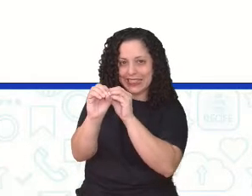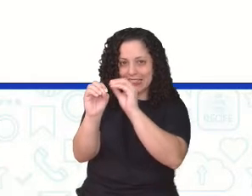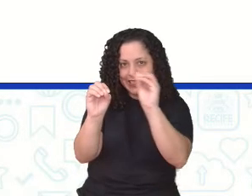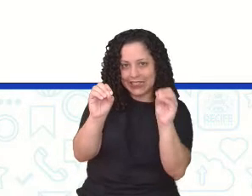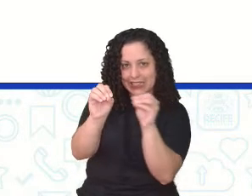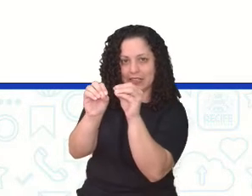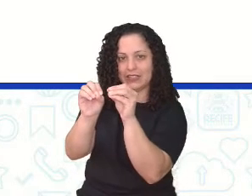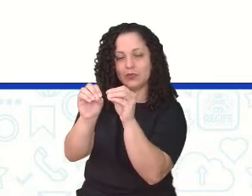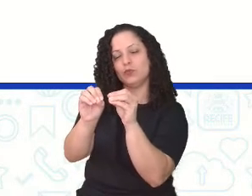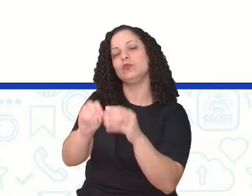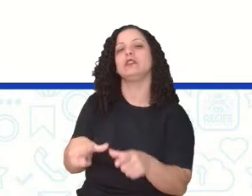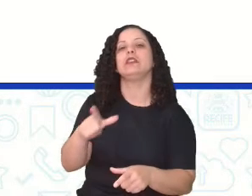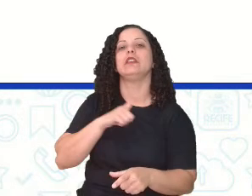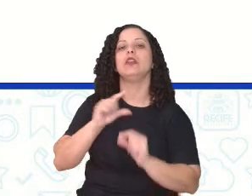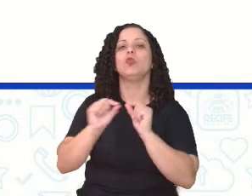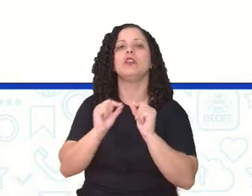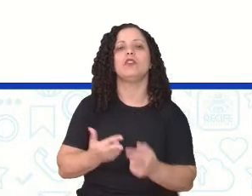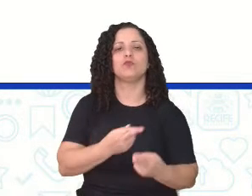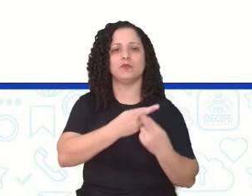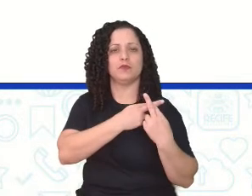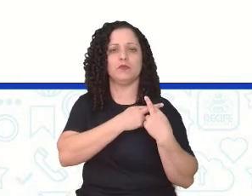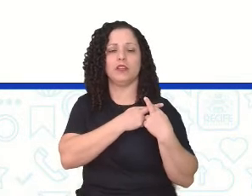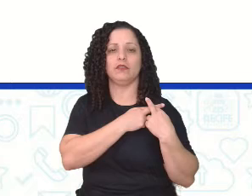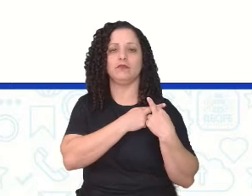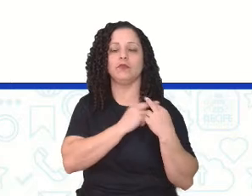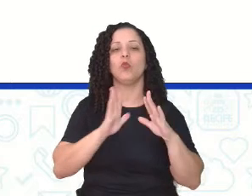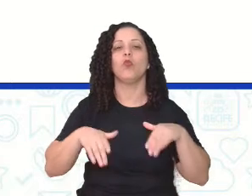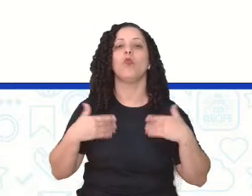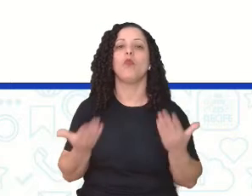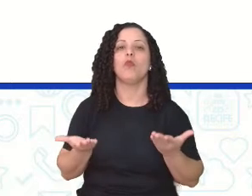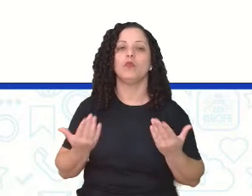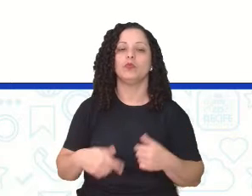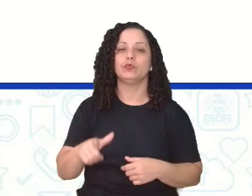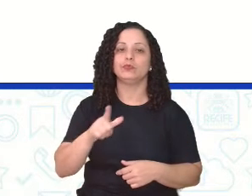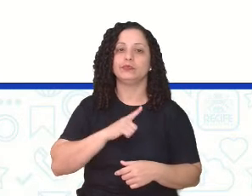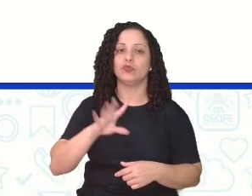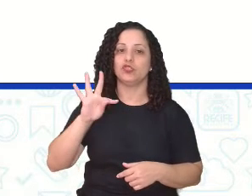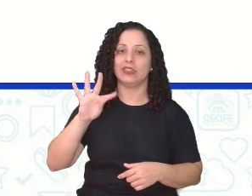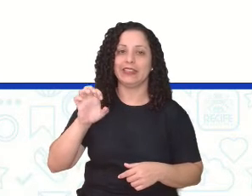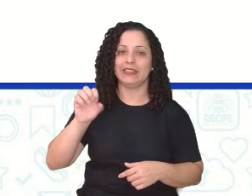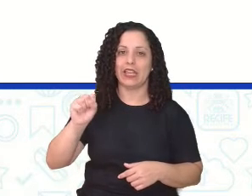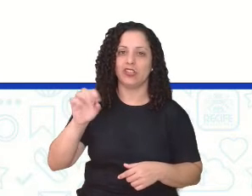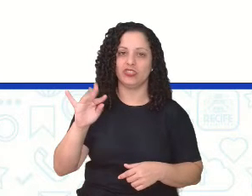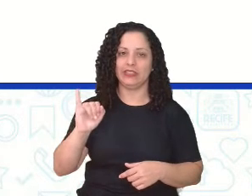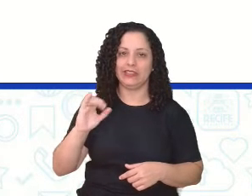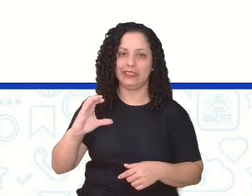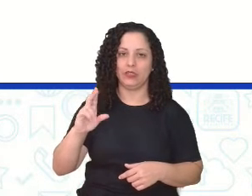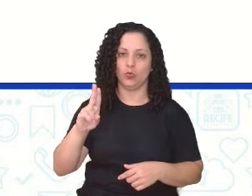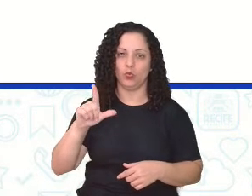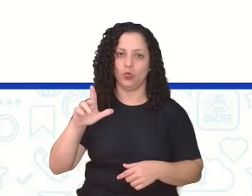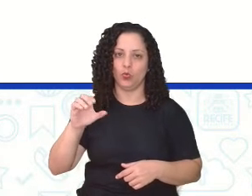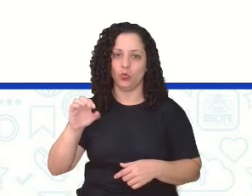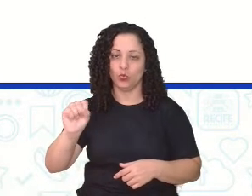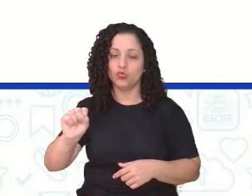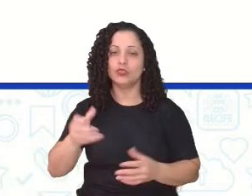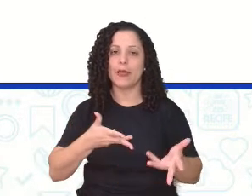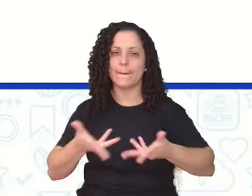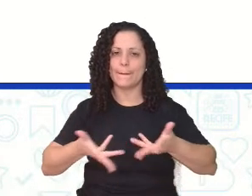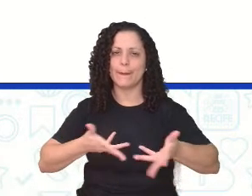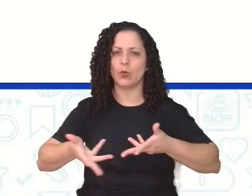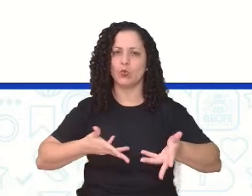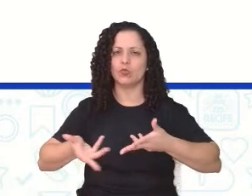tem 2 funções principais, os testículos, que a gente já viu na questão de hormônios, né? Ele produz os hormônios masculinos, como